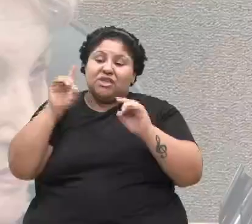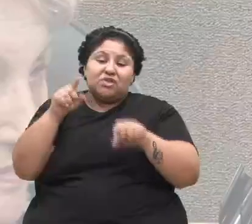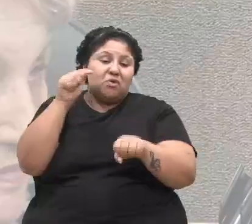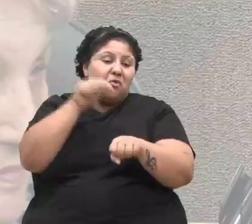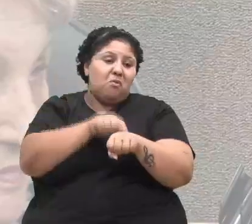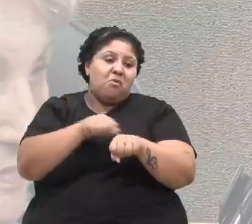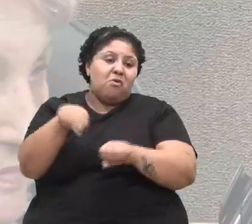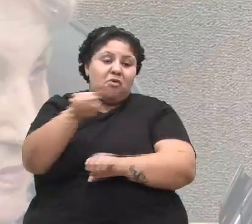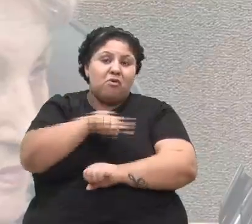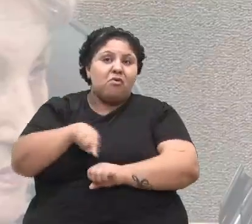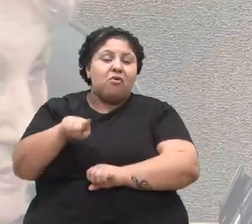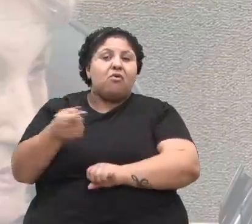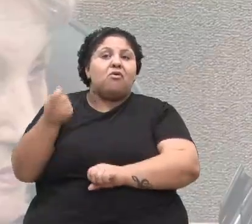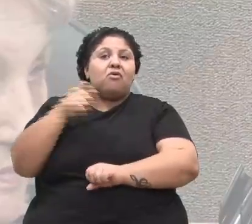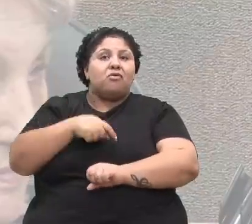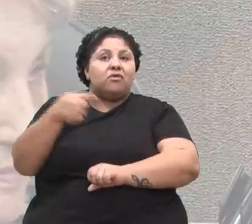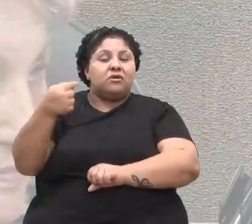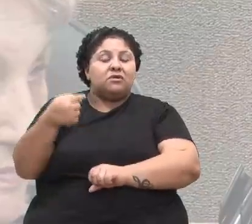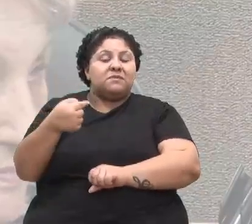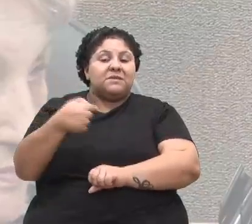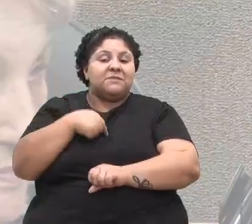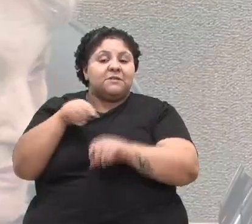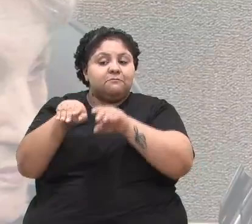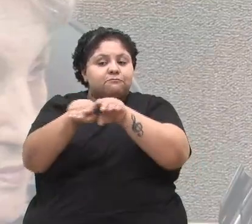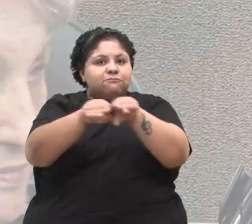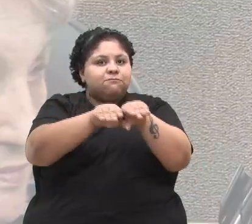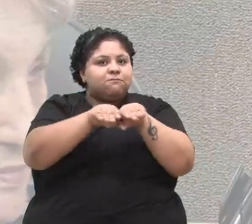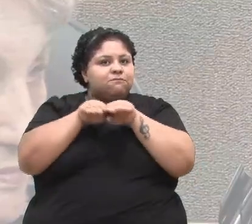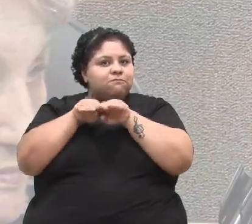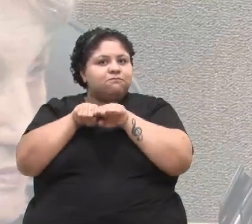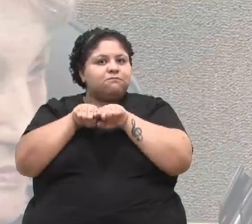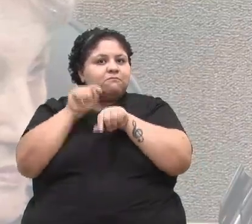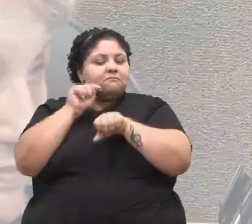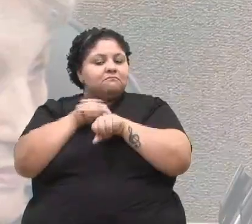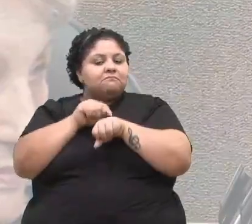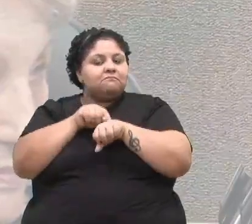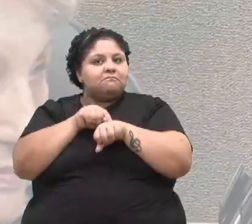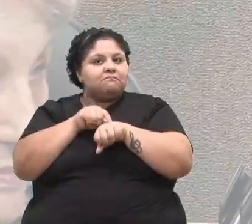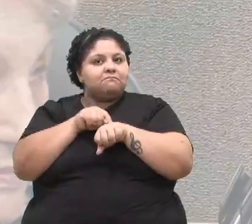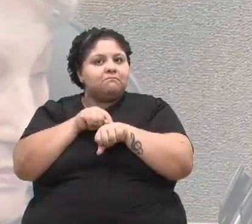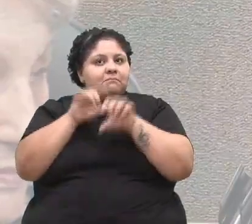Nós precisamos ter este equilíbrio. Por isso que eu, em um determinado momento,